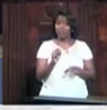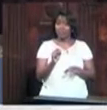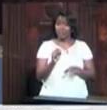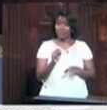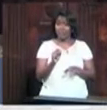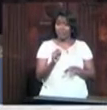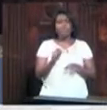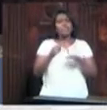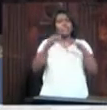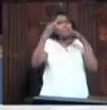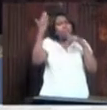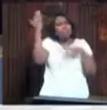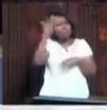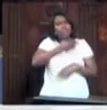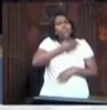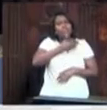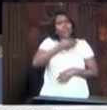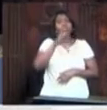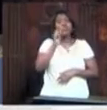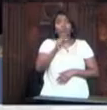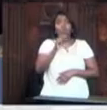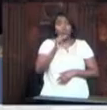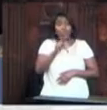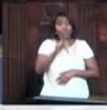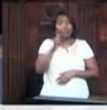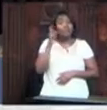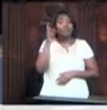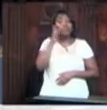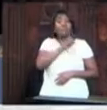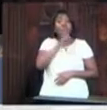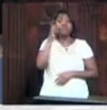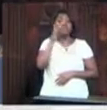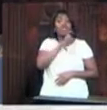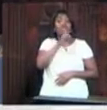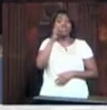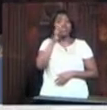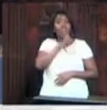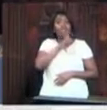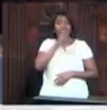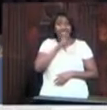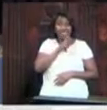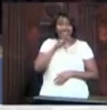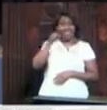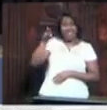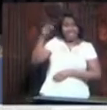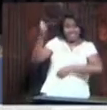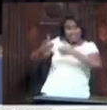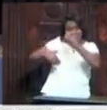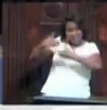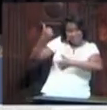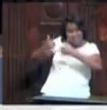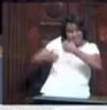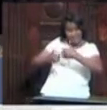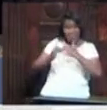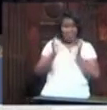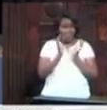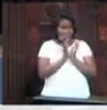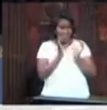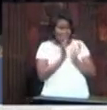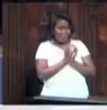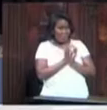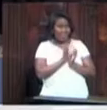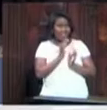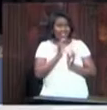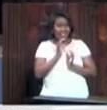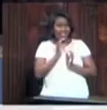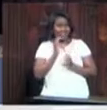fica comprovado ser mentira a afirmação de que o consórcio criminoso que